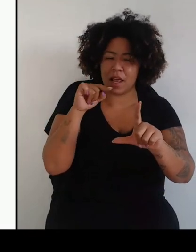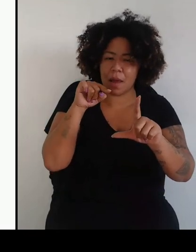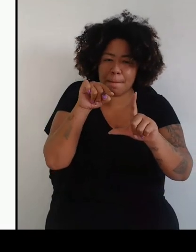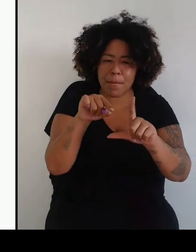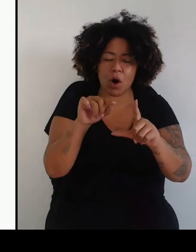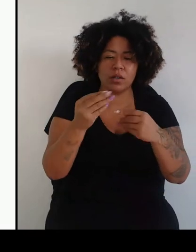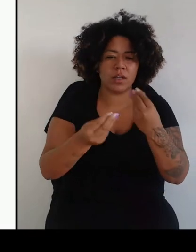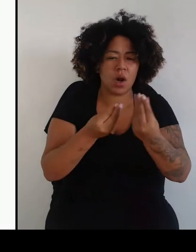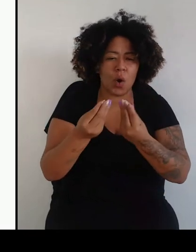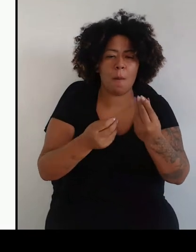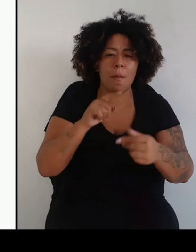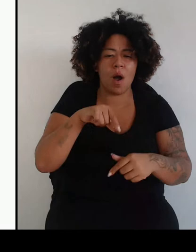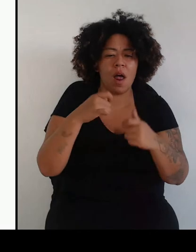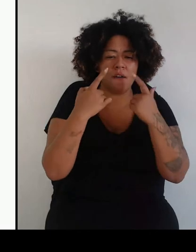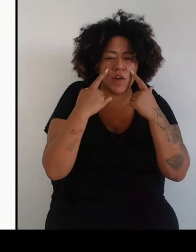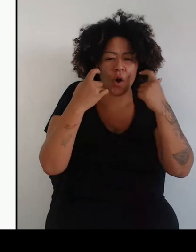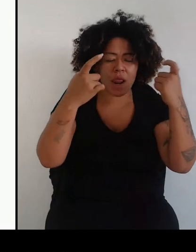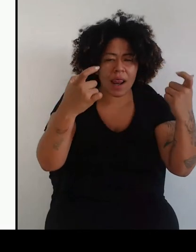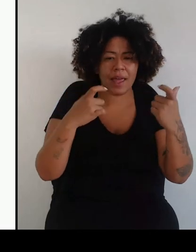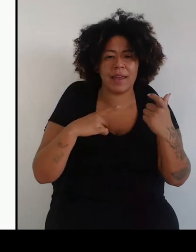seus amantes principalmente